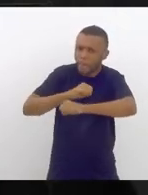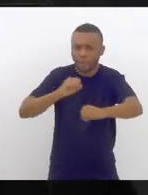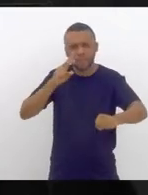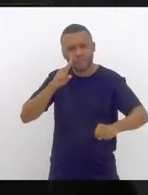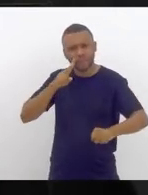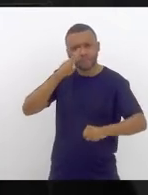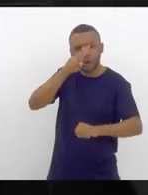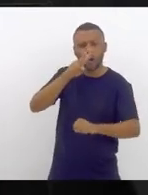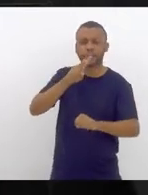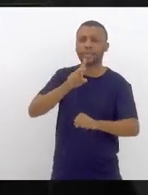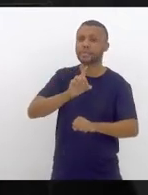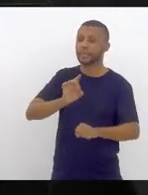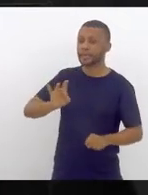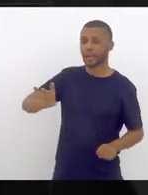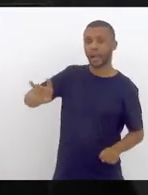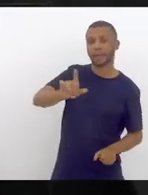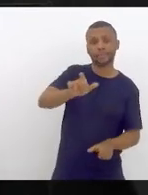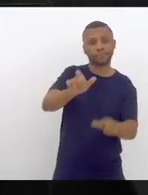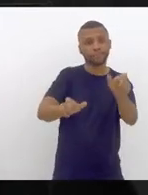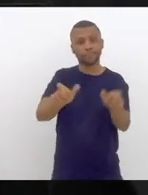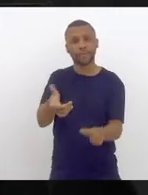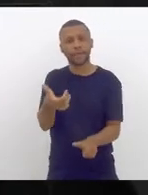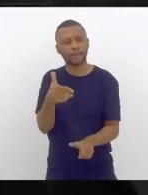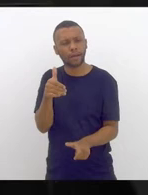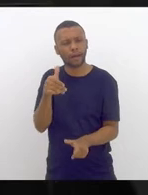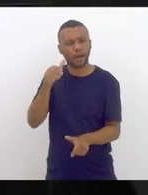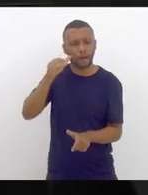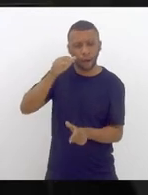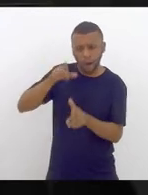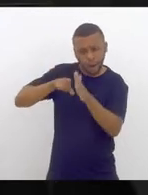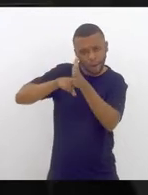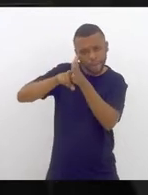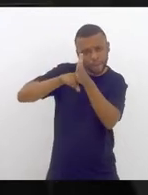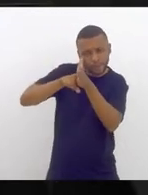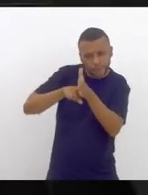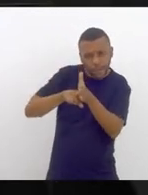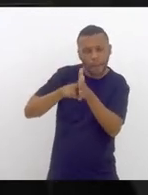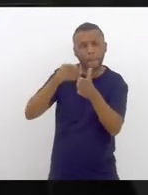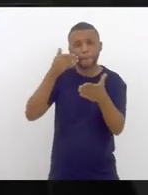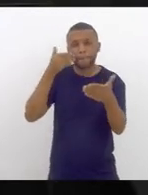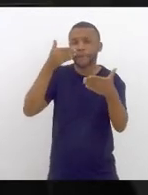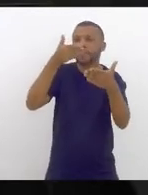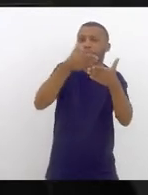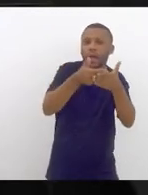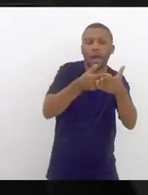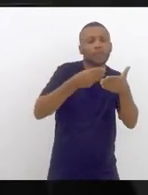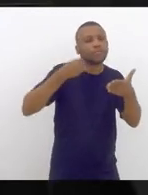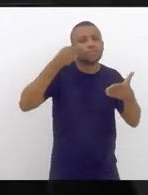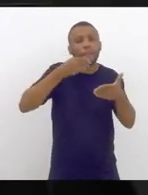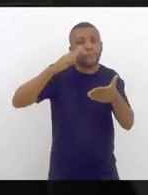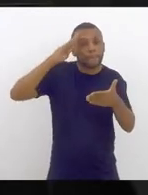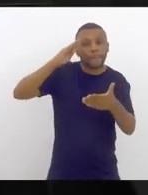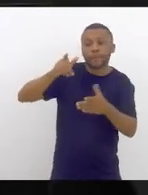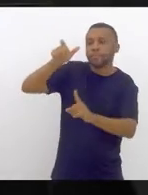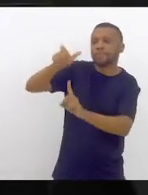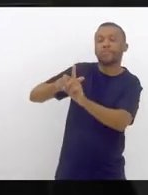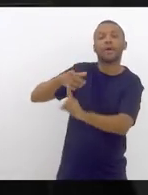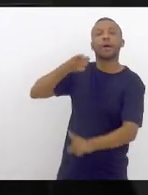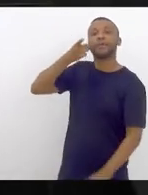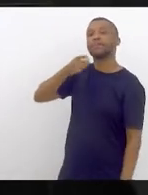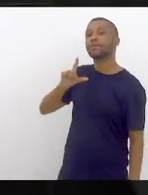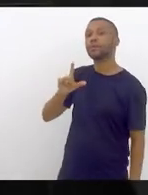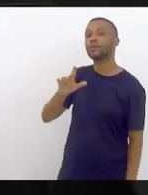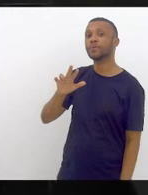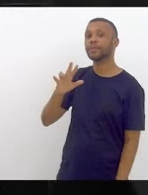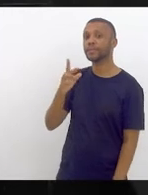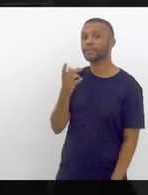daqueles daquelas que queriam investigar mais de perto a questão dos trens no Rio de Janeiro especialmente a deputada Lucinha cujo nome